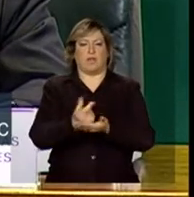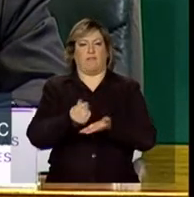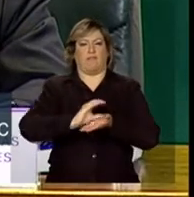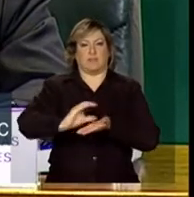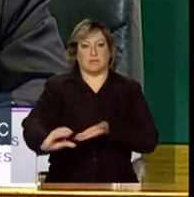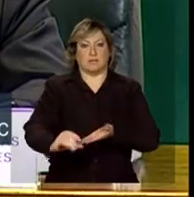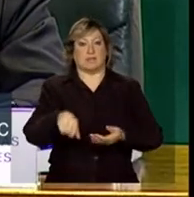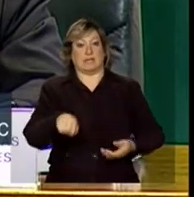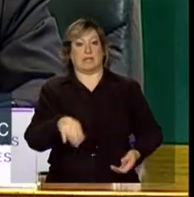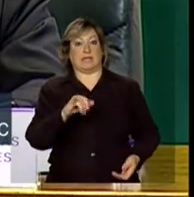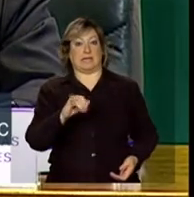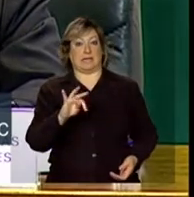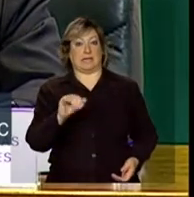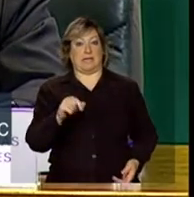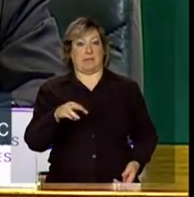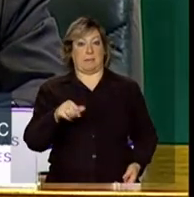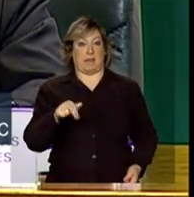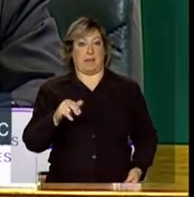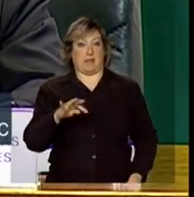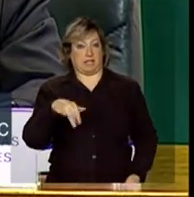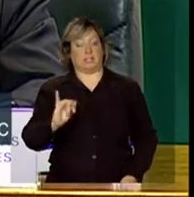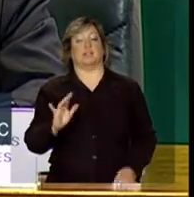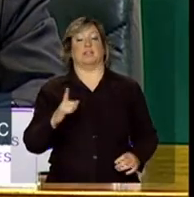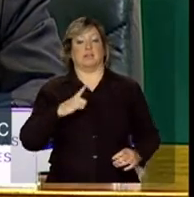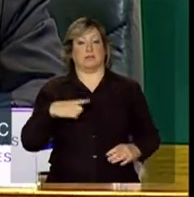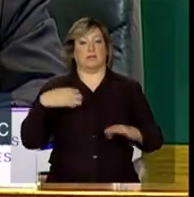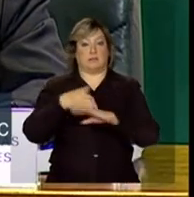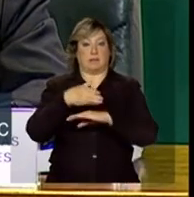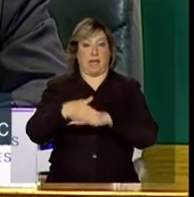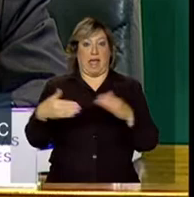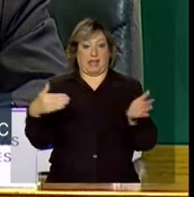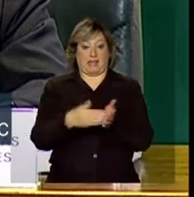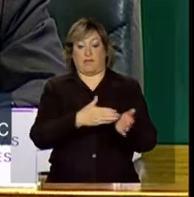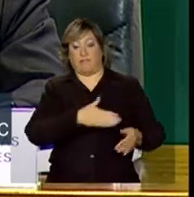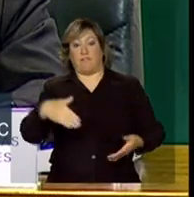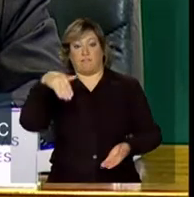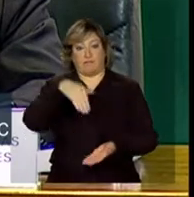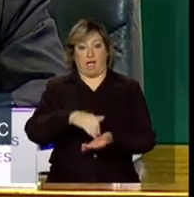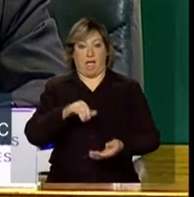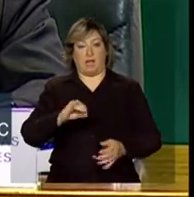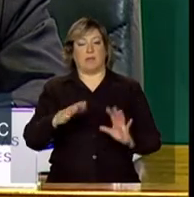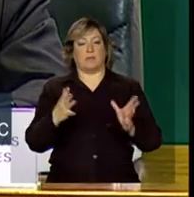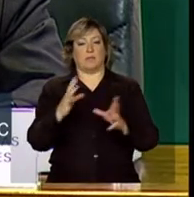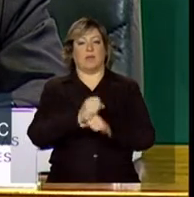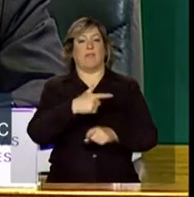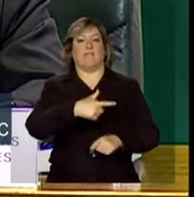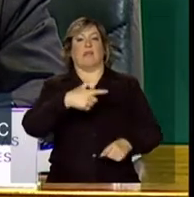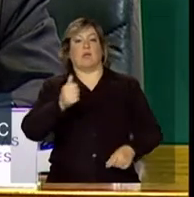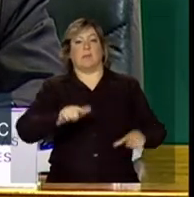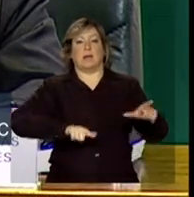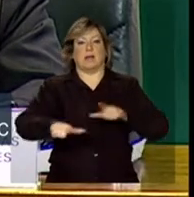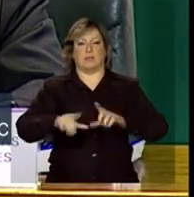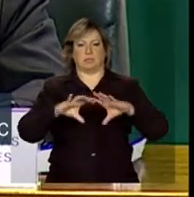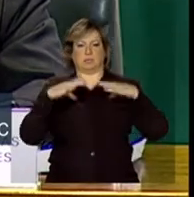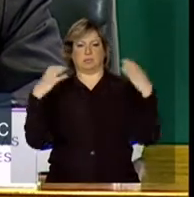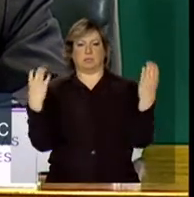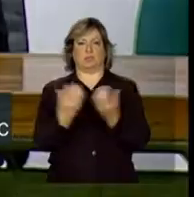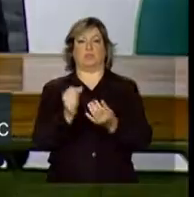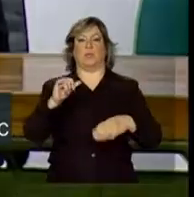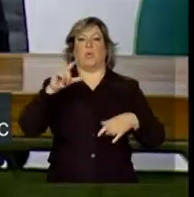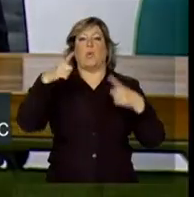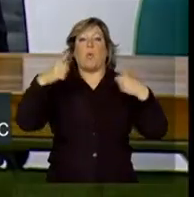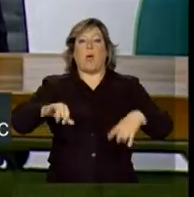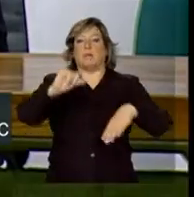o Itamaraty terá participado até o final do ano de pelo menos 21 ações em praças internacionais